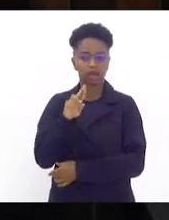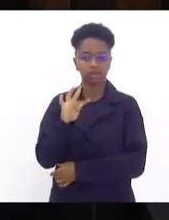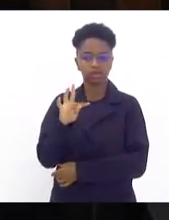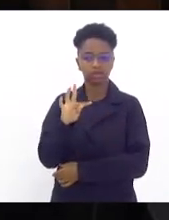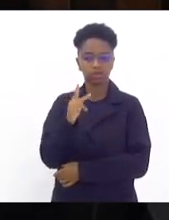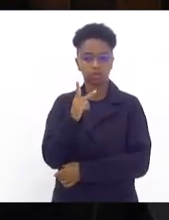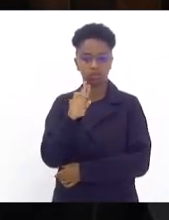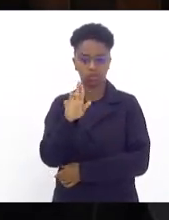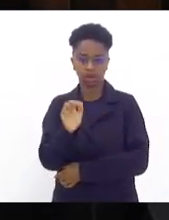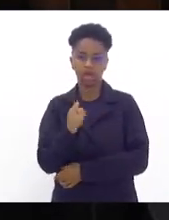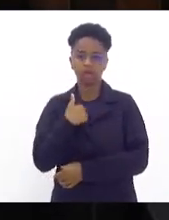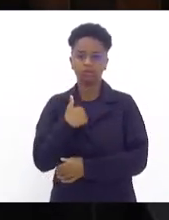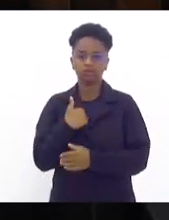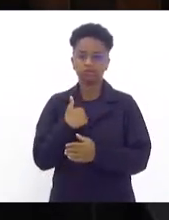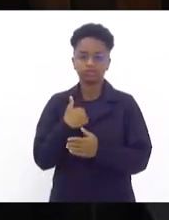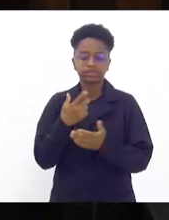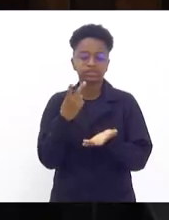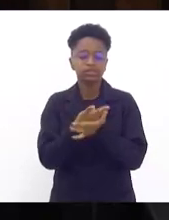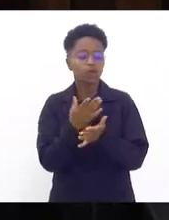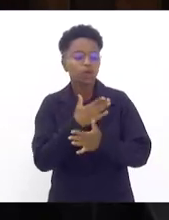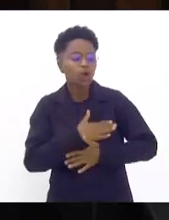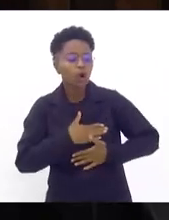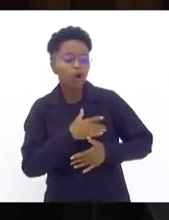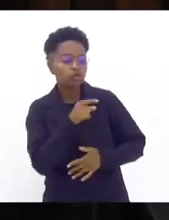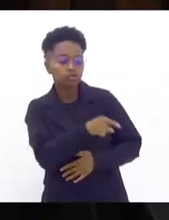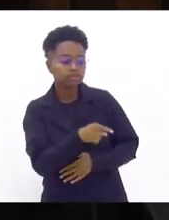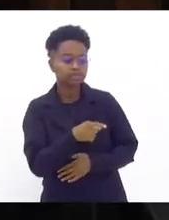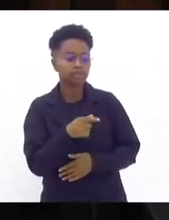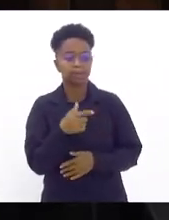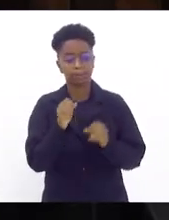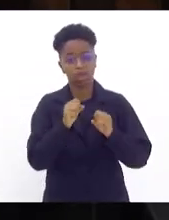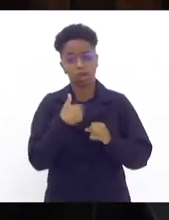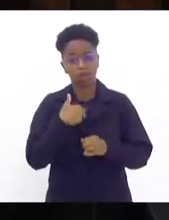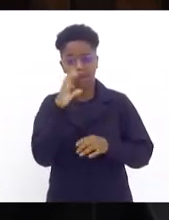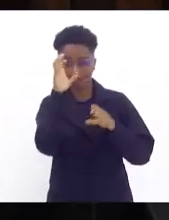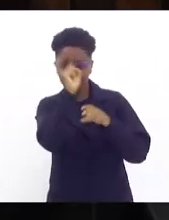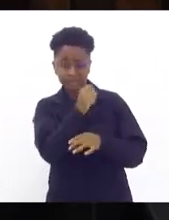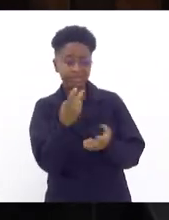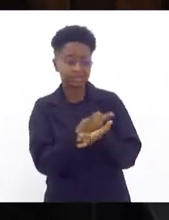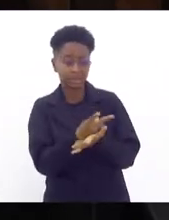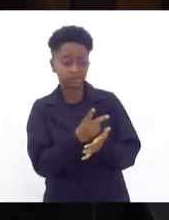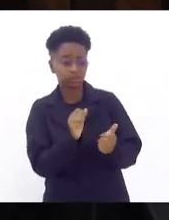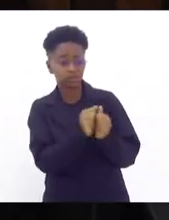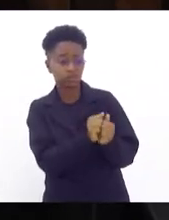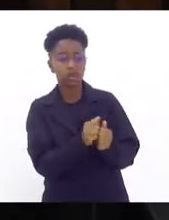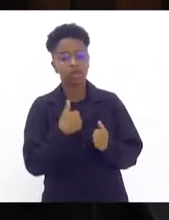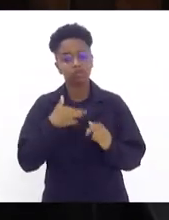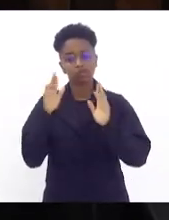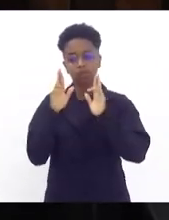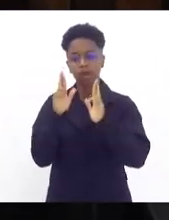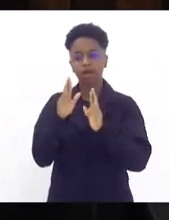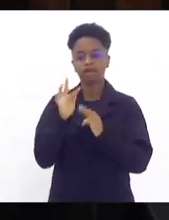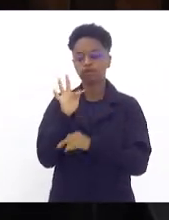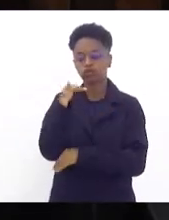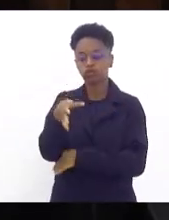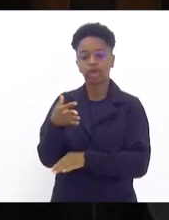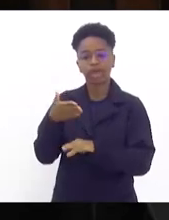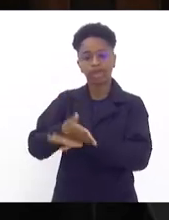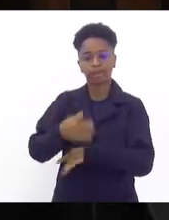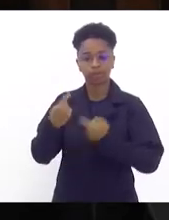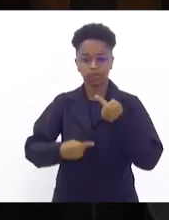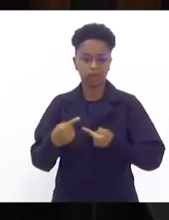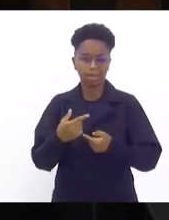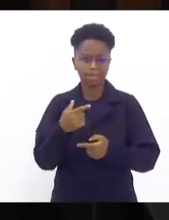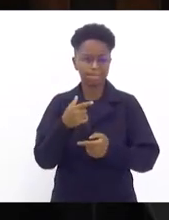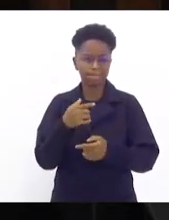Sou muito seu fã, pode ter certeza que eu aprendo mais com você do que você comigo e que eu espero que um dia você possa estar aí na política. E não tenha medo de cancelamento,